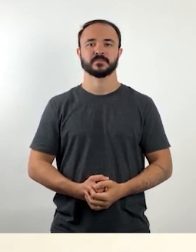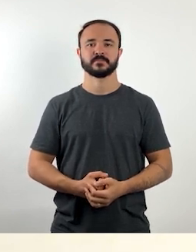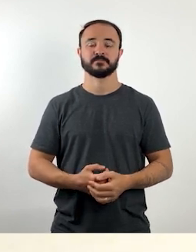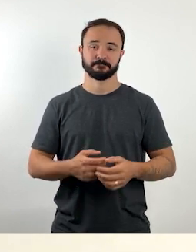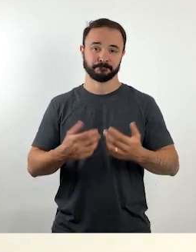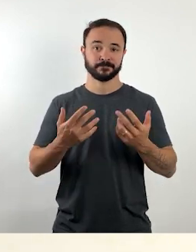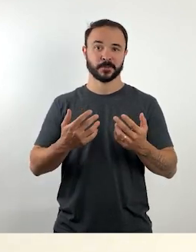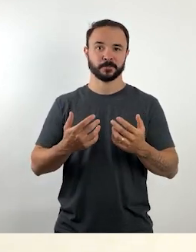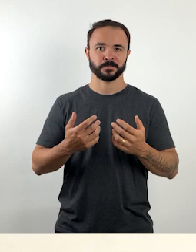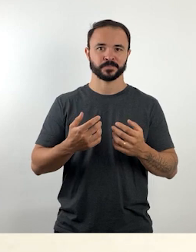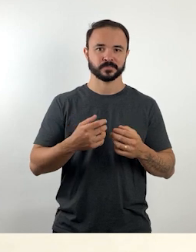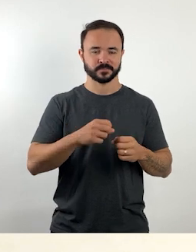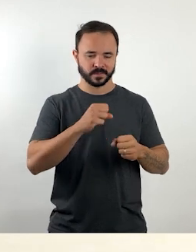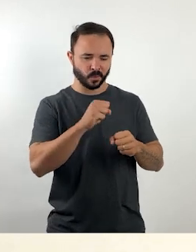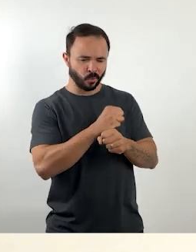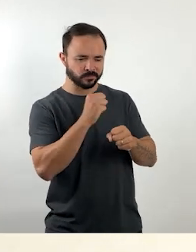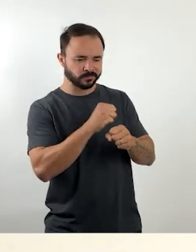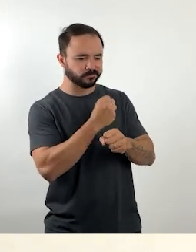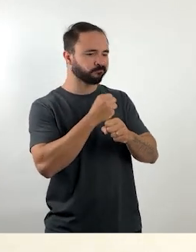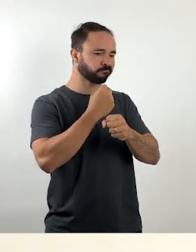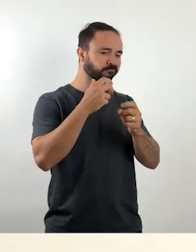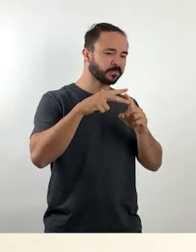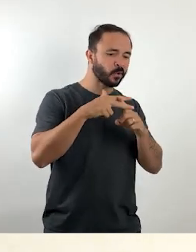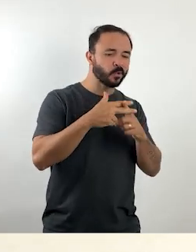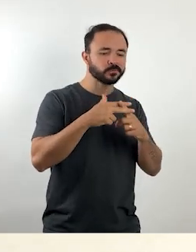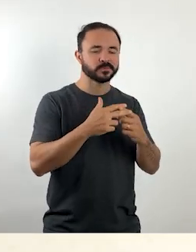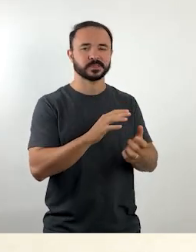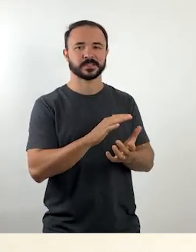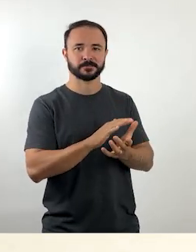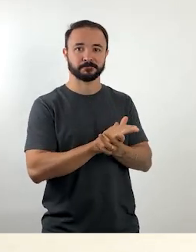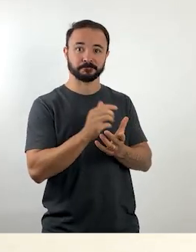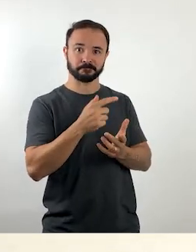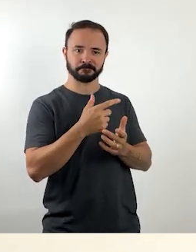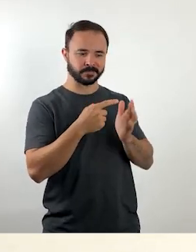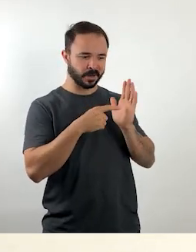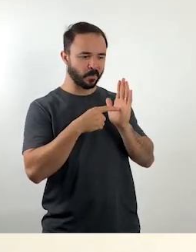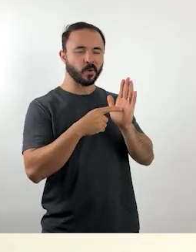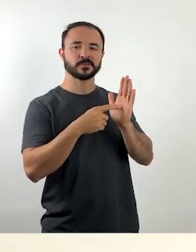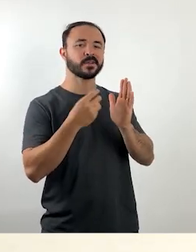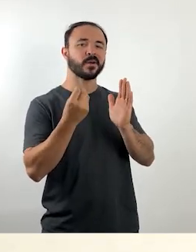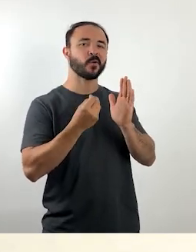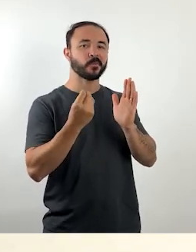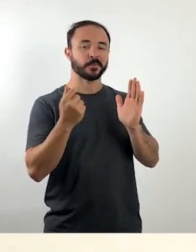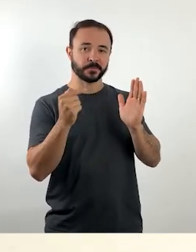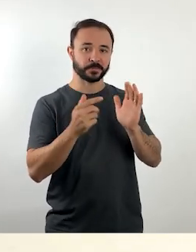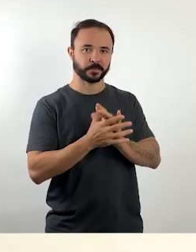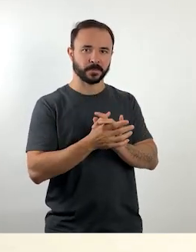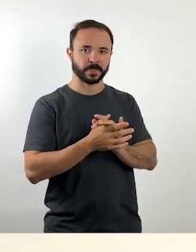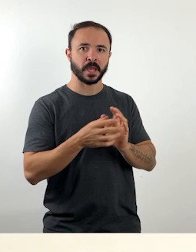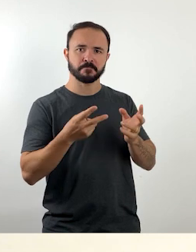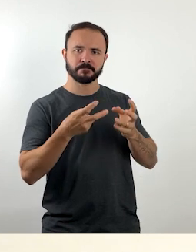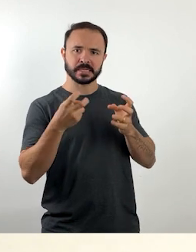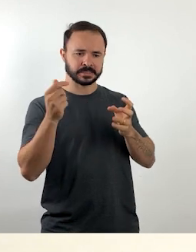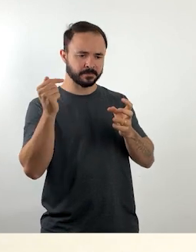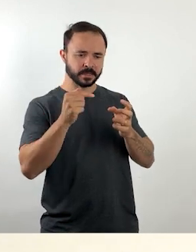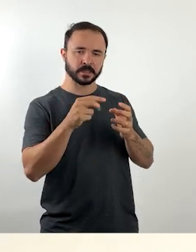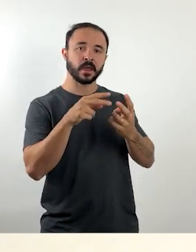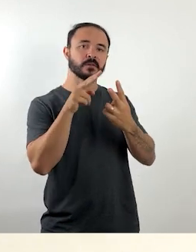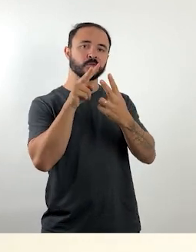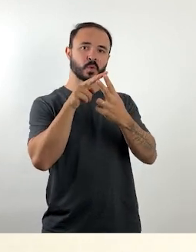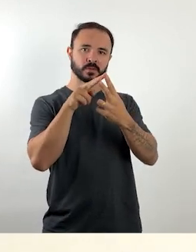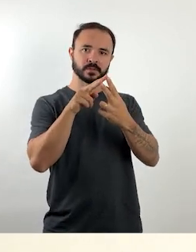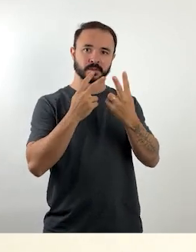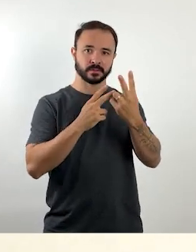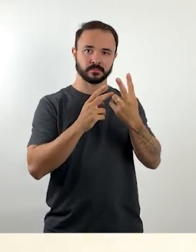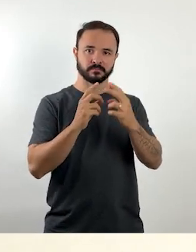E aí, a montagem ficará desta maneira aqui. Você vai perceber que esses 2 pinos,